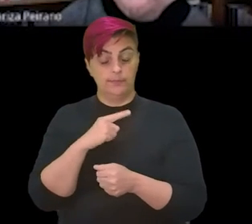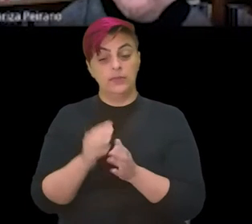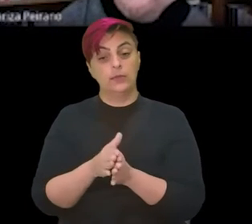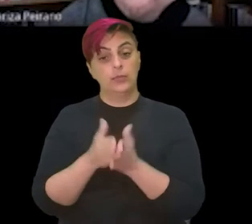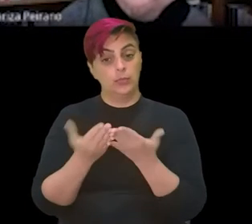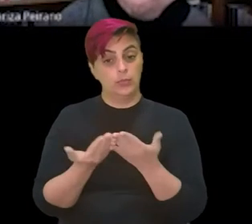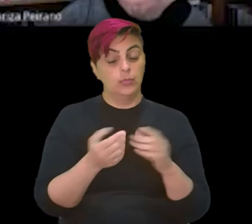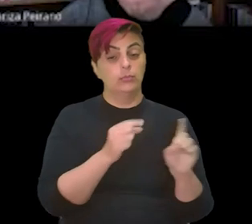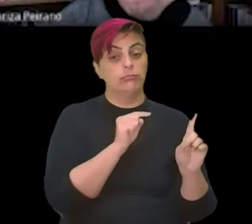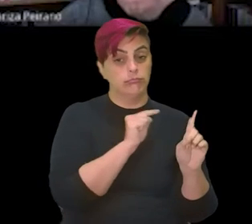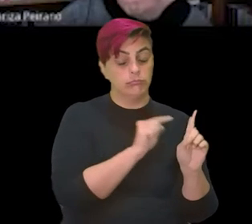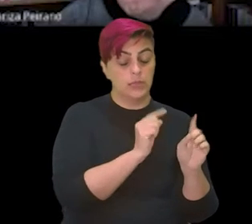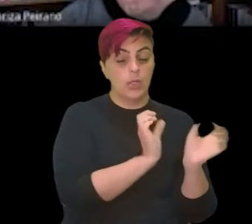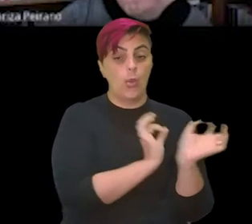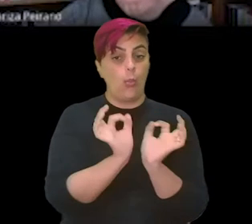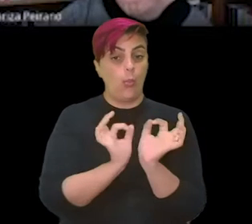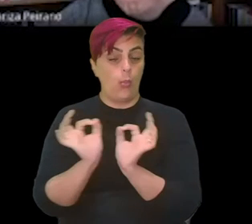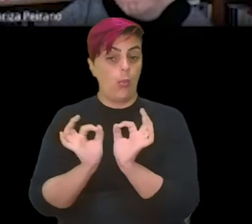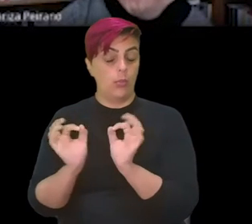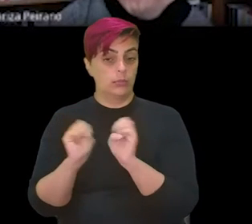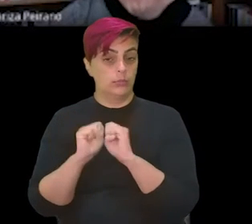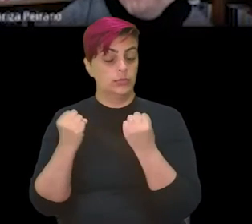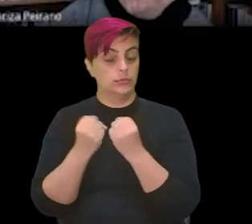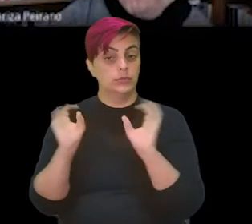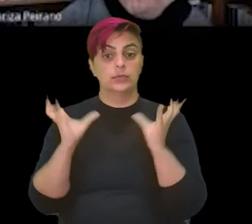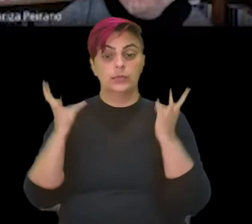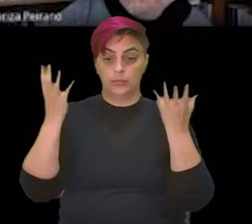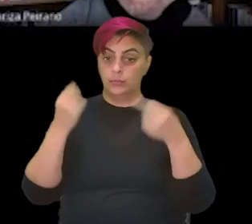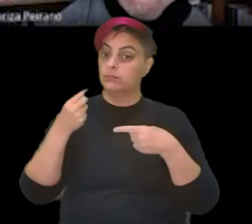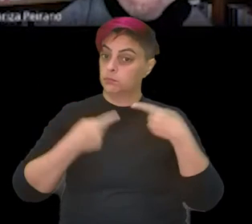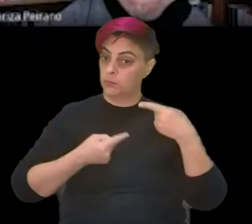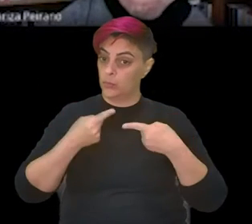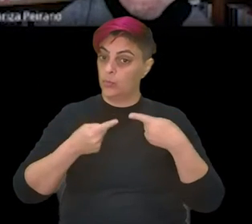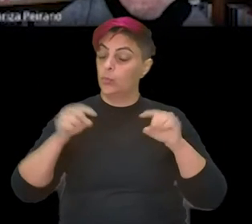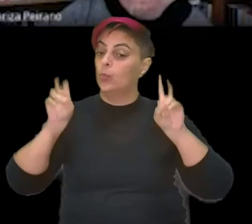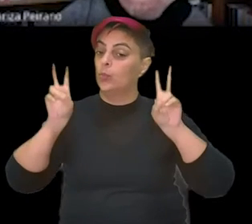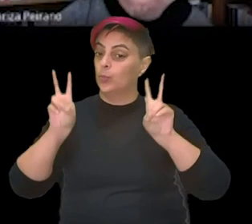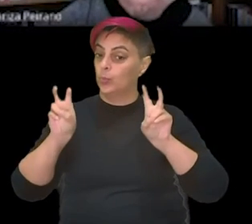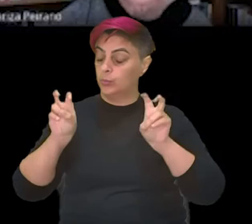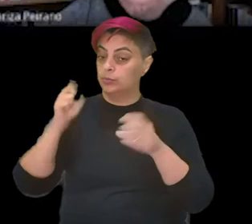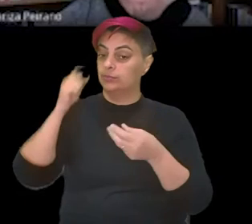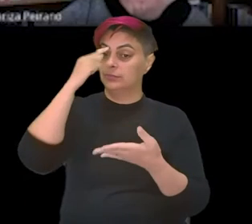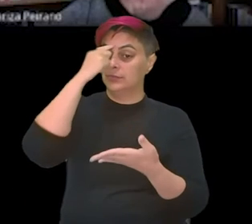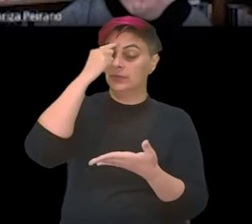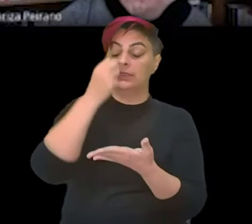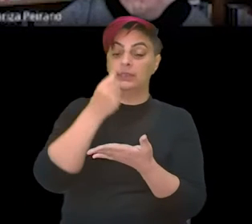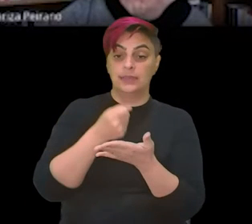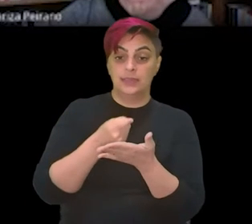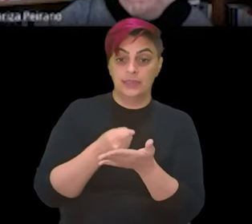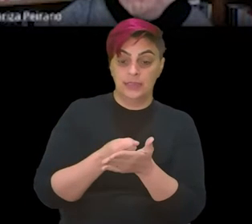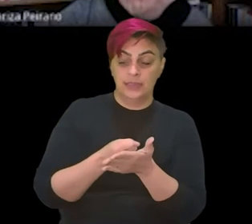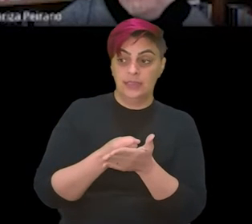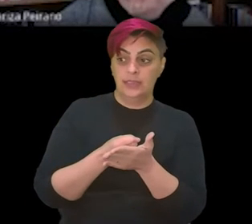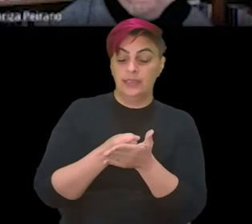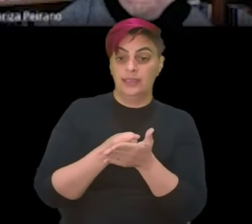de Malinowski, organizou um seminário para discutir a questão e decidiu que iria incluir